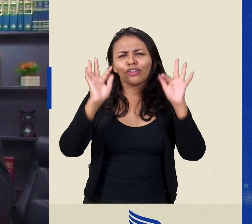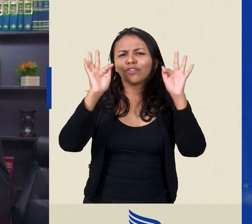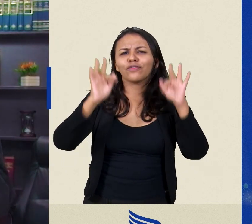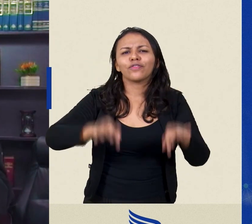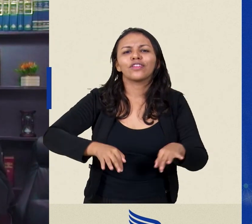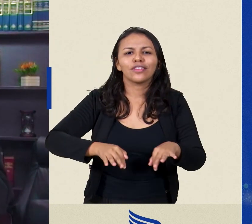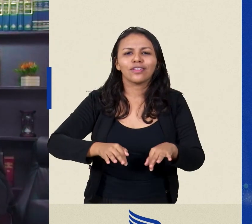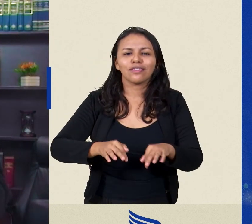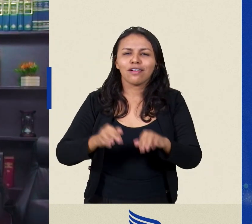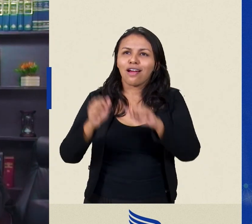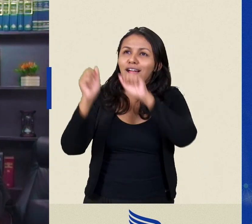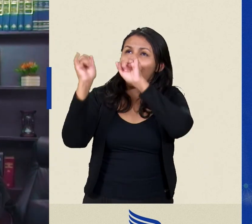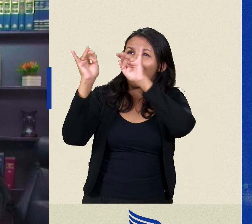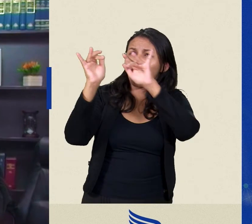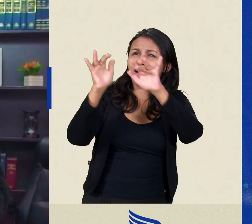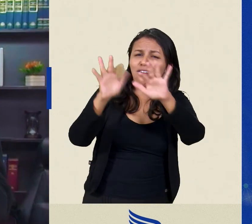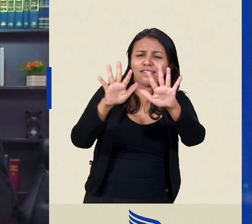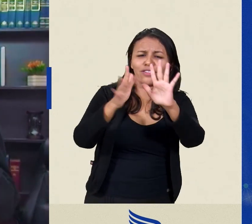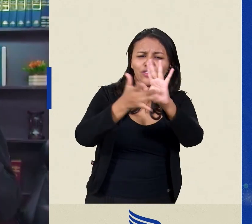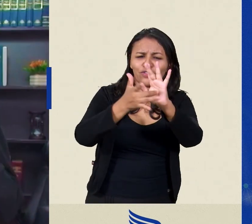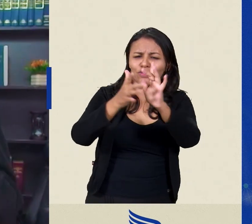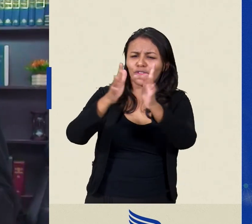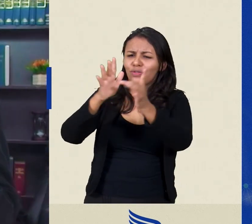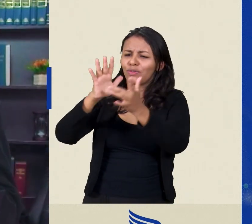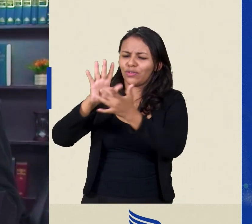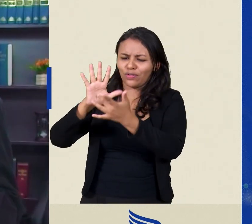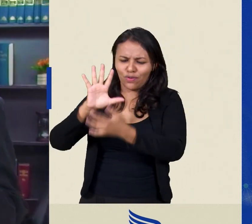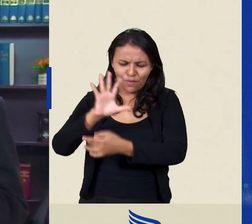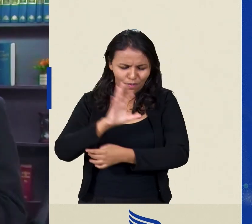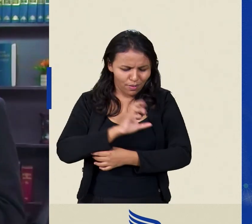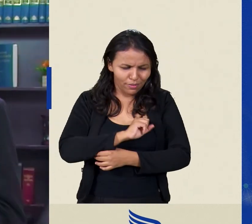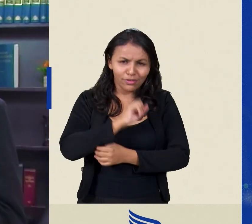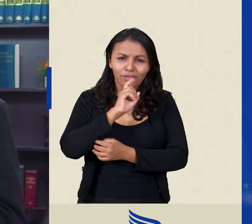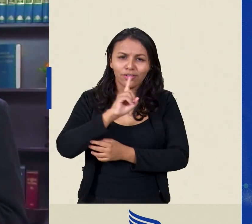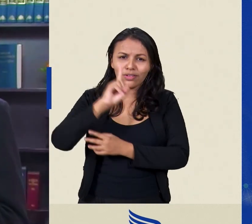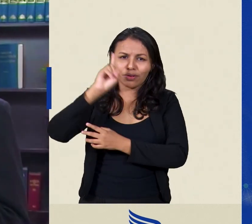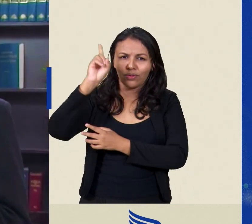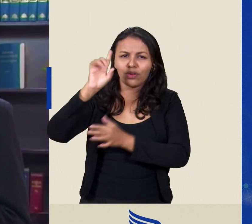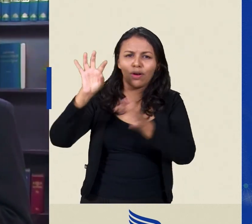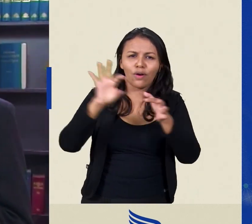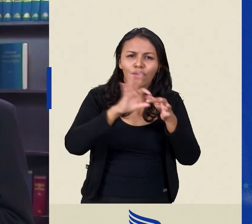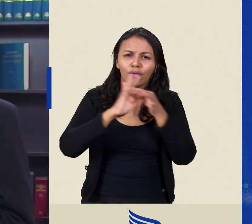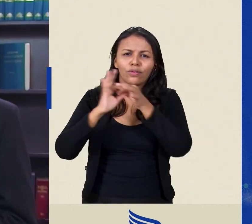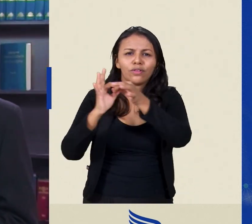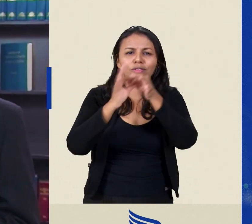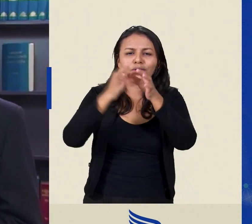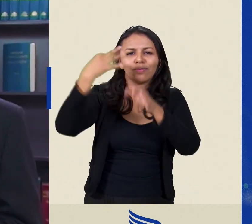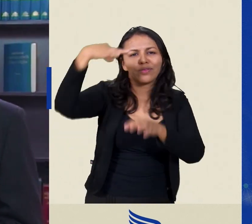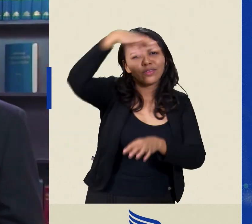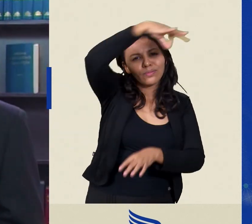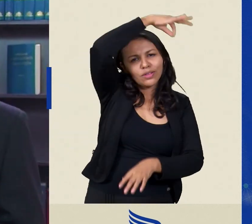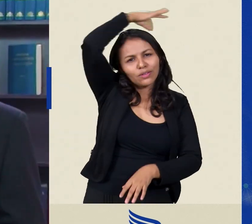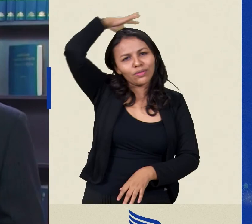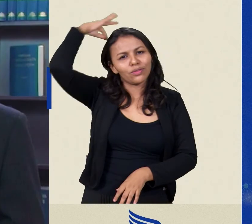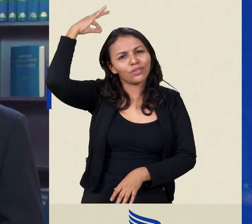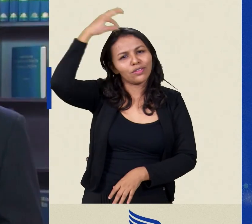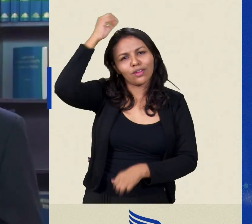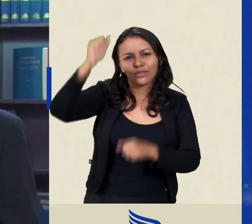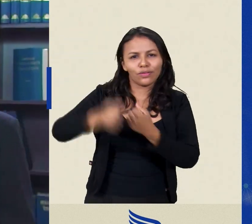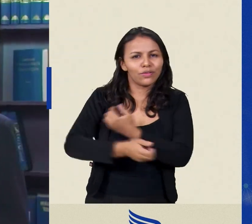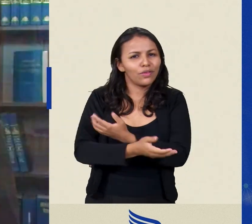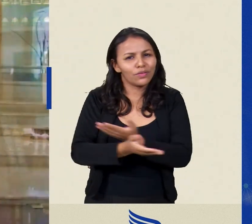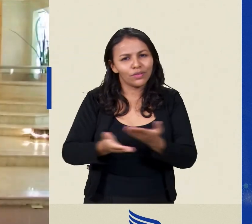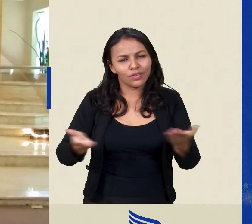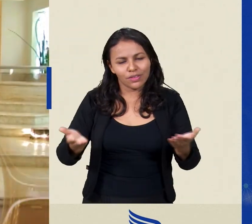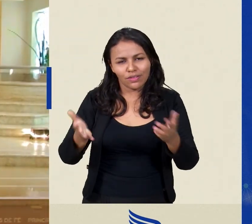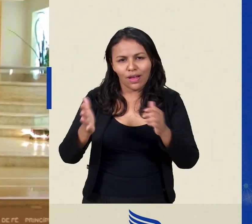A graça do Senhor Jesus Cristo, o amor de Deus e a comunhão do Espírito Santo seja com todos vós.